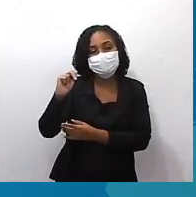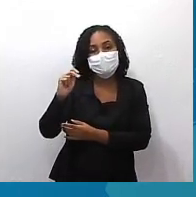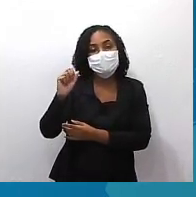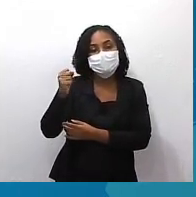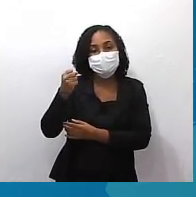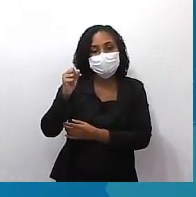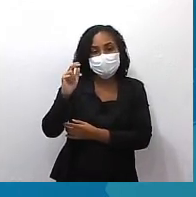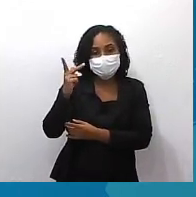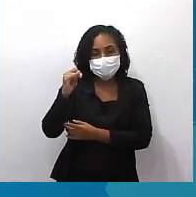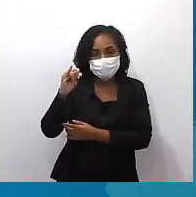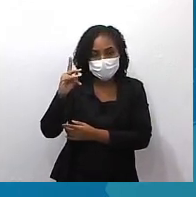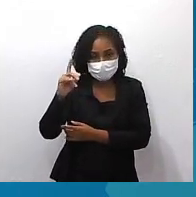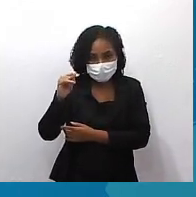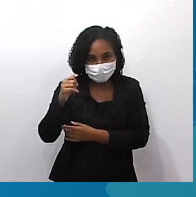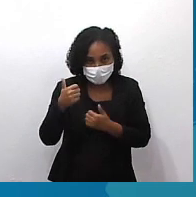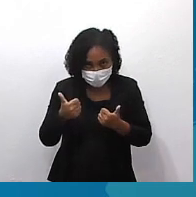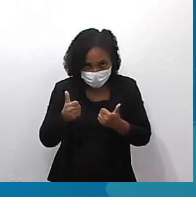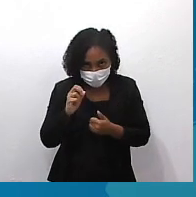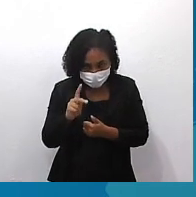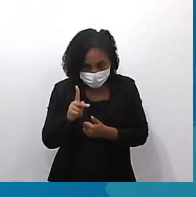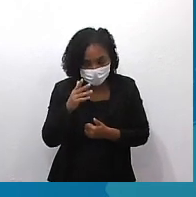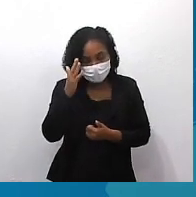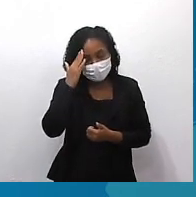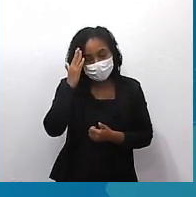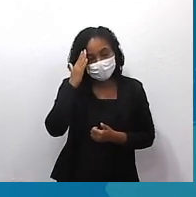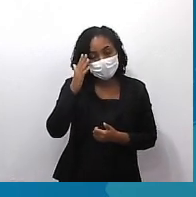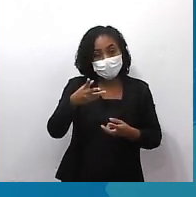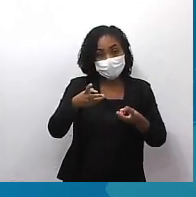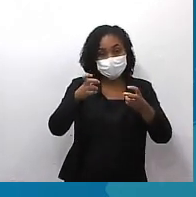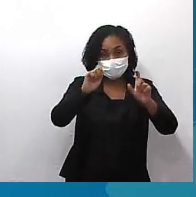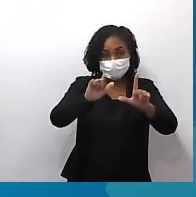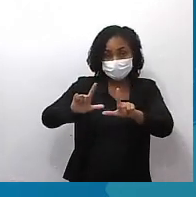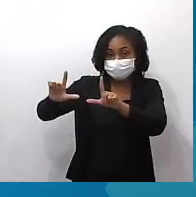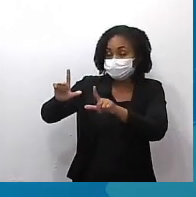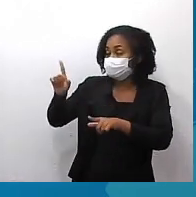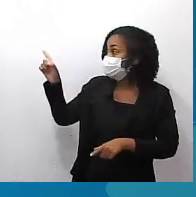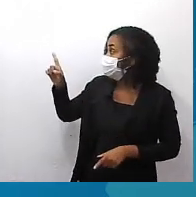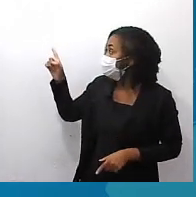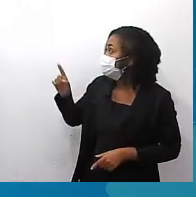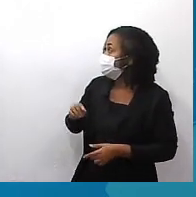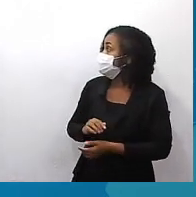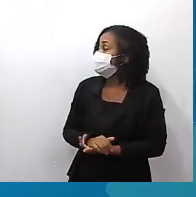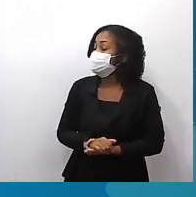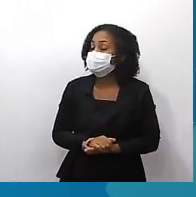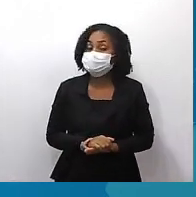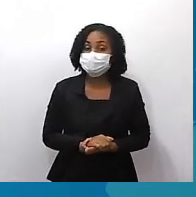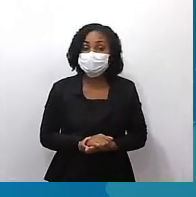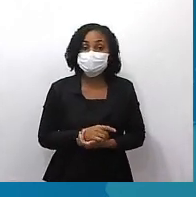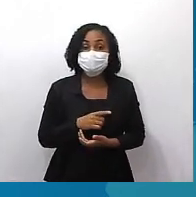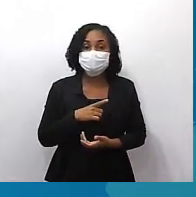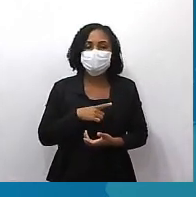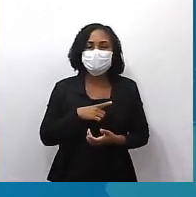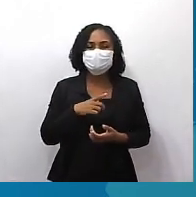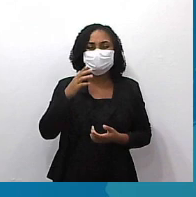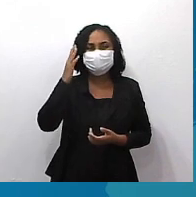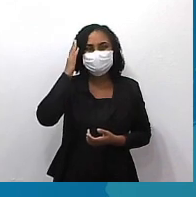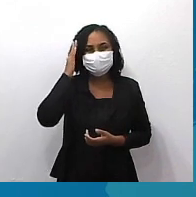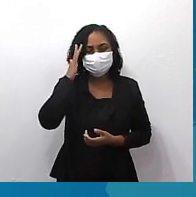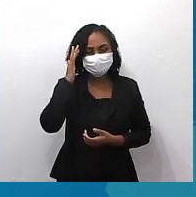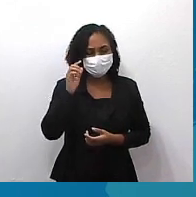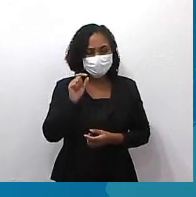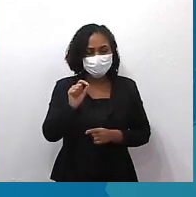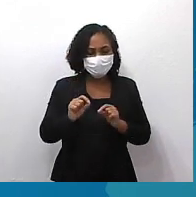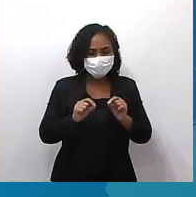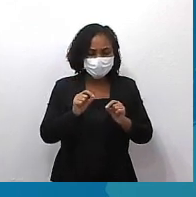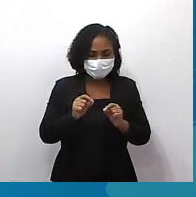Ok? Tranquilo até aí? Show de bola. Veja que nessa figura eu estou falando de divisor de água. Para quem ainda não compreende o que é